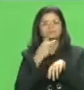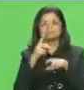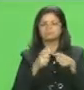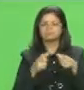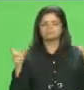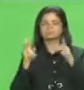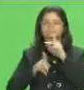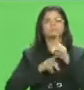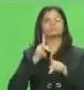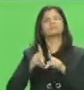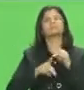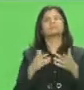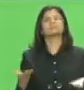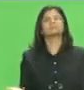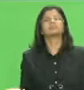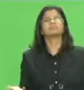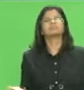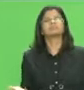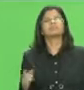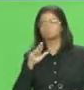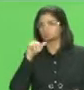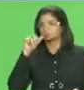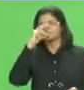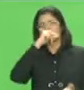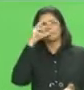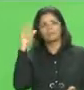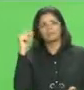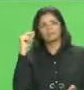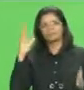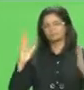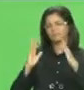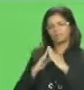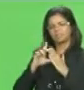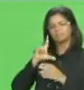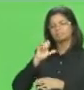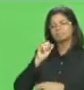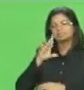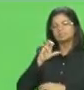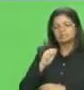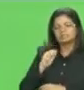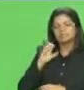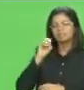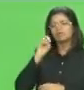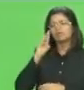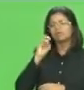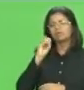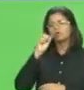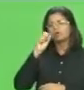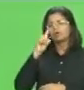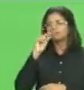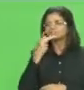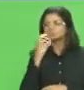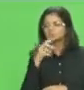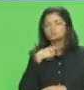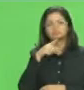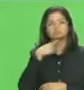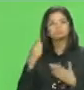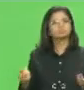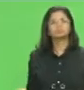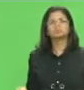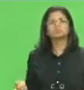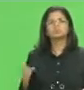Nós nunca tivemos um prefeito que vem do Lira, que vem do Coroadinho, aonde você mora, que vem da Belira,